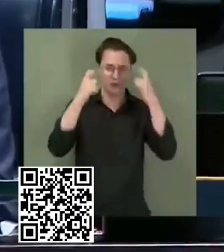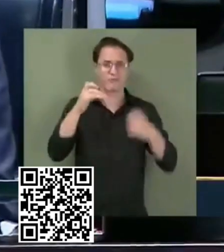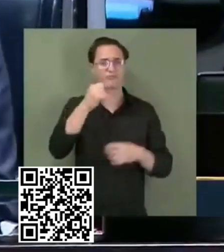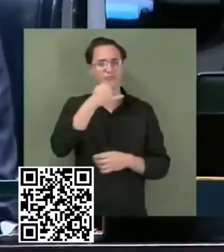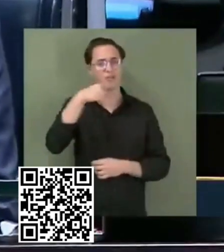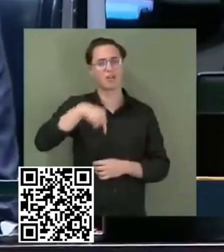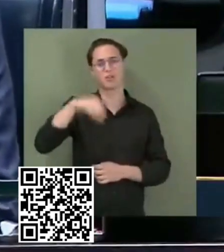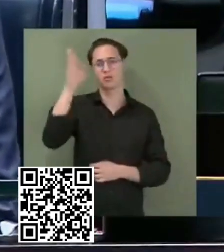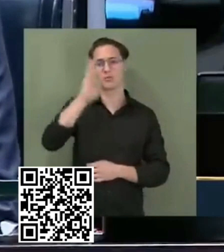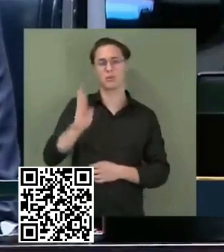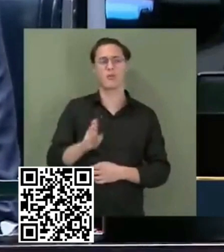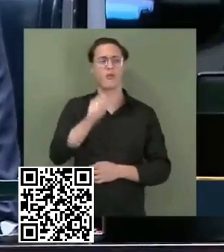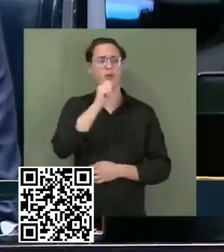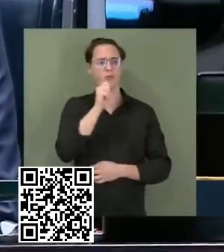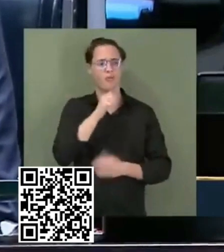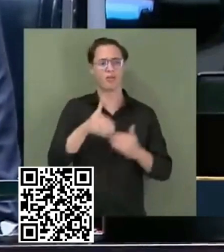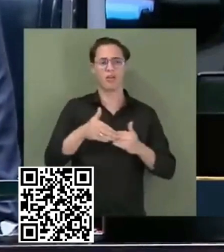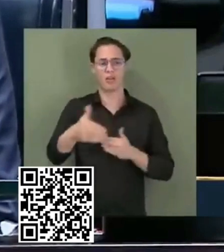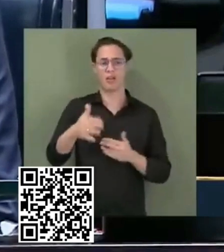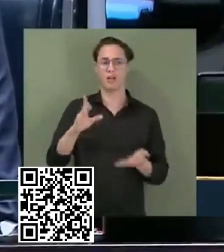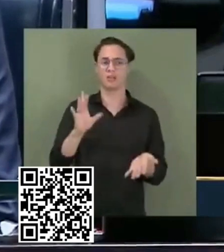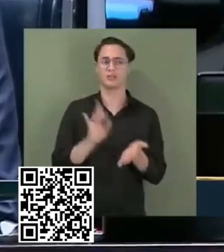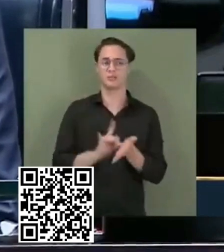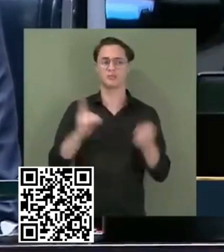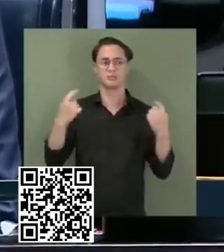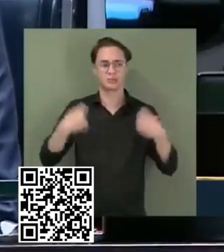infelizmente, no Brasil é uma realidade que se